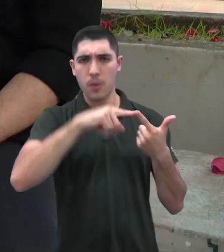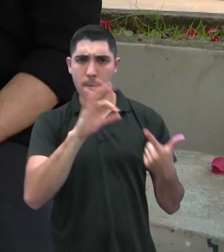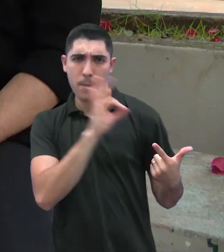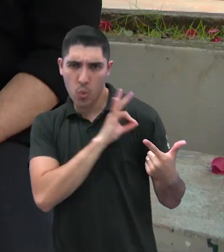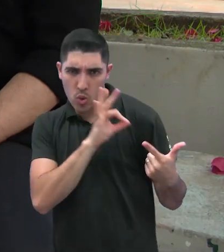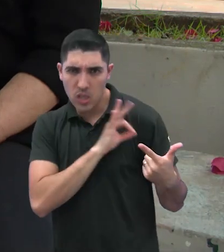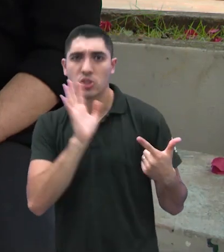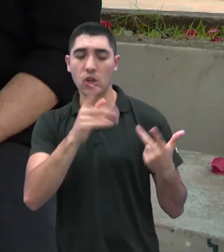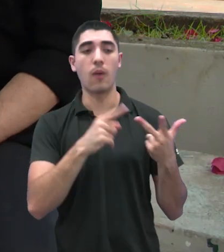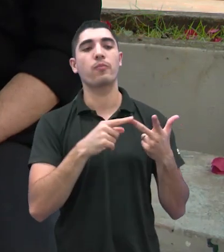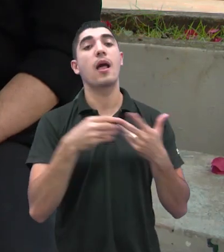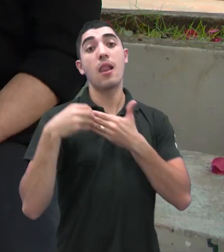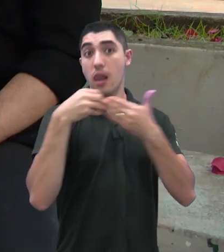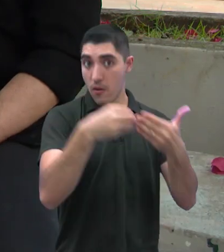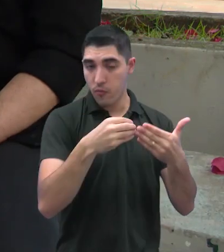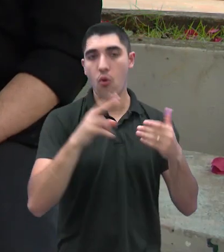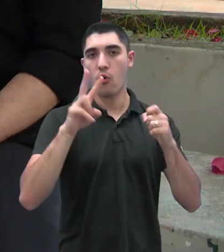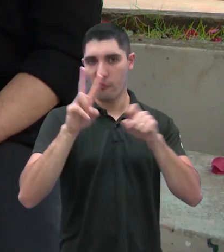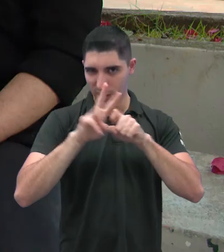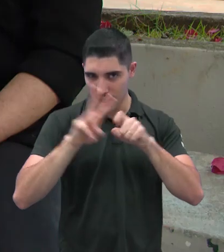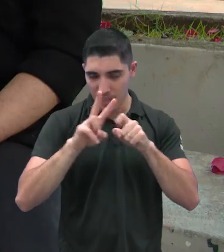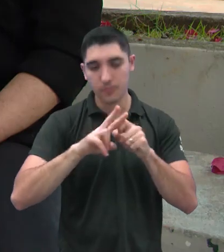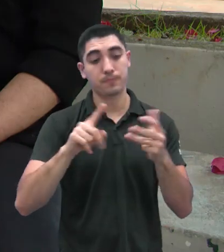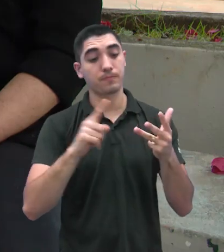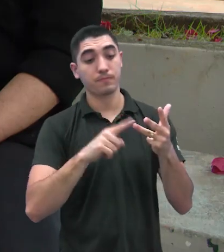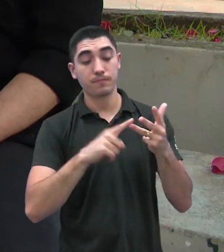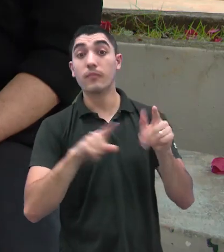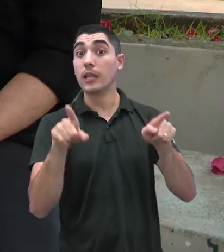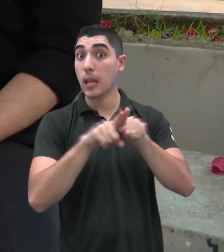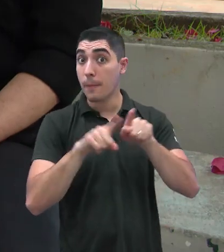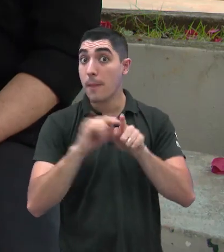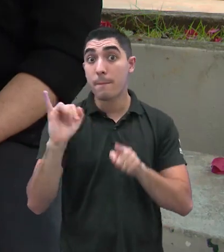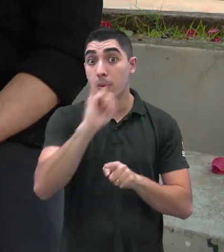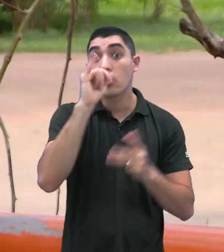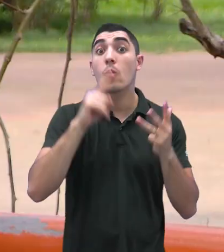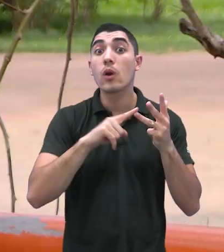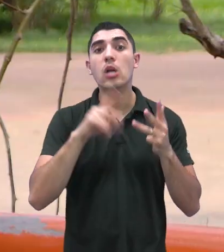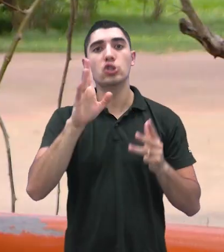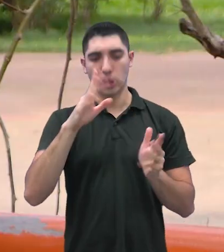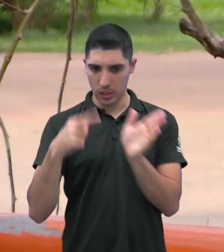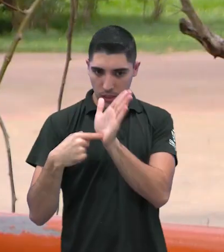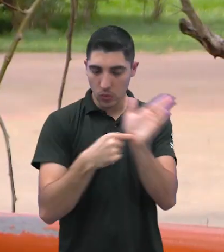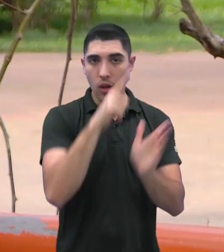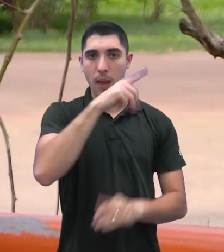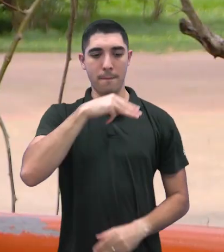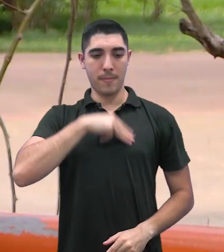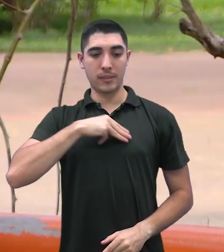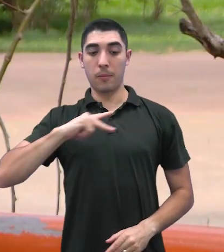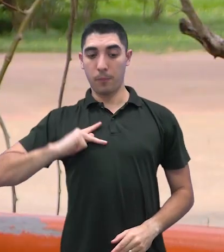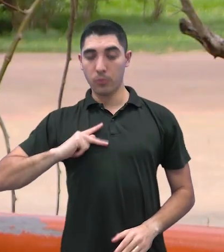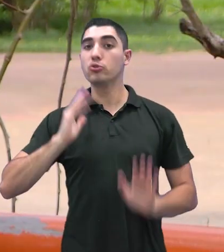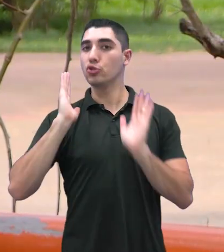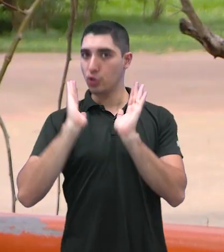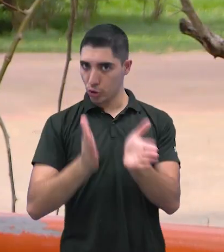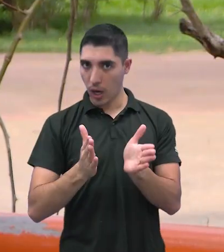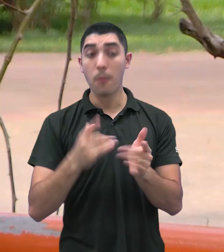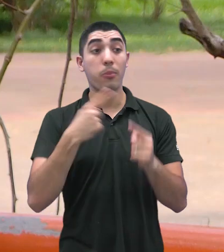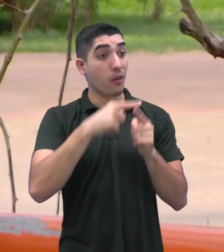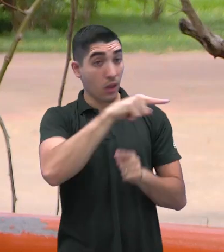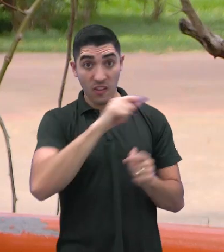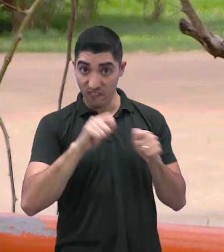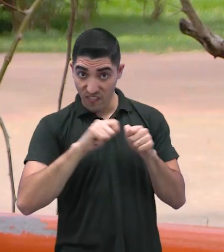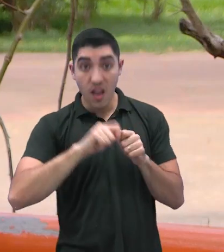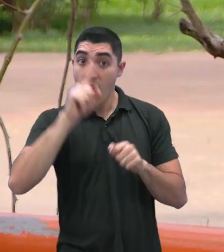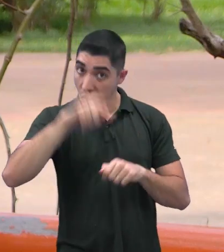delegacia, fizemos boletim de ocorrência, fizemos o que é muito importante, as pessoas esquecem, denúncia no Ministério Público, porque é